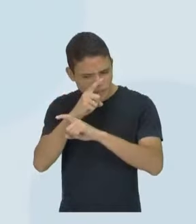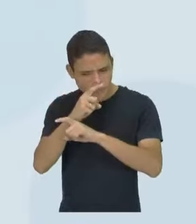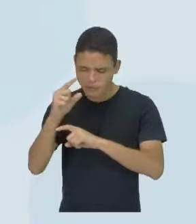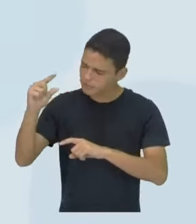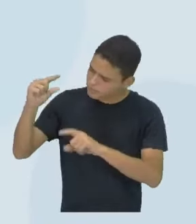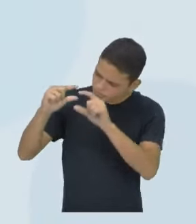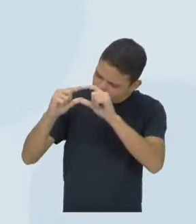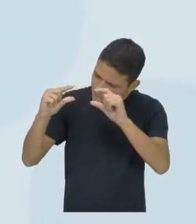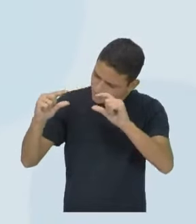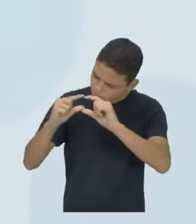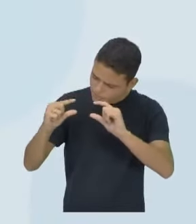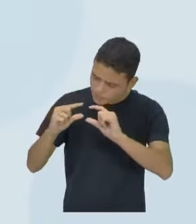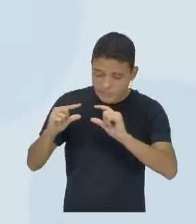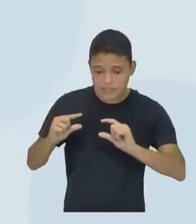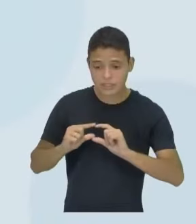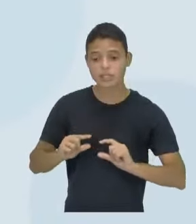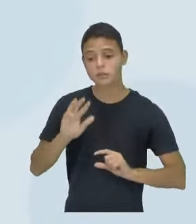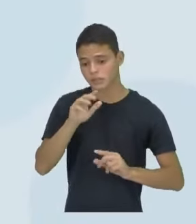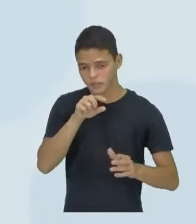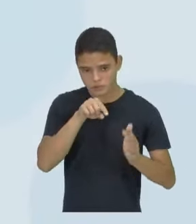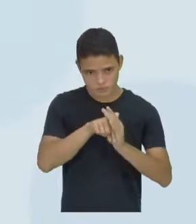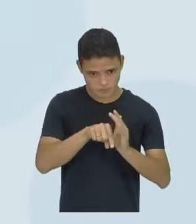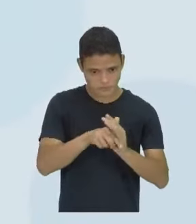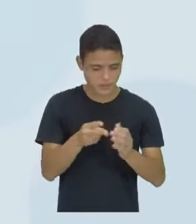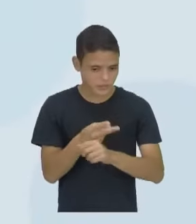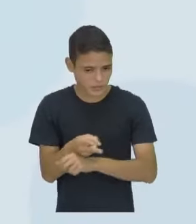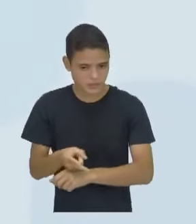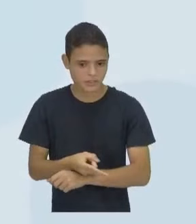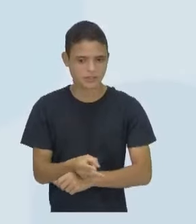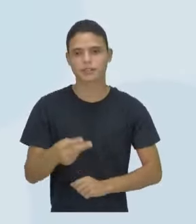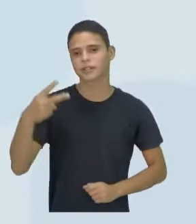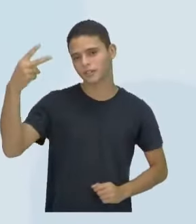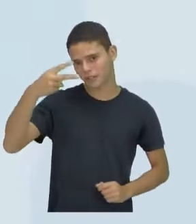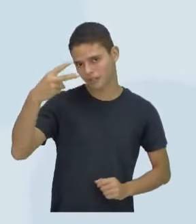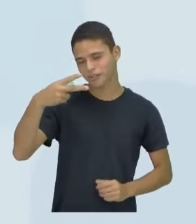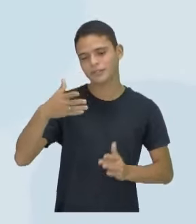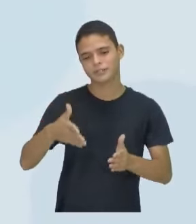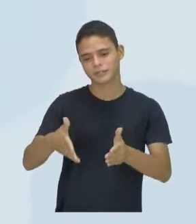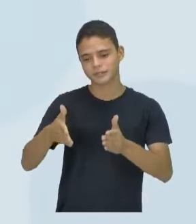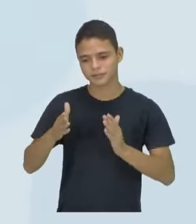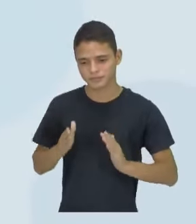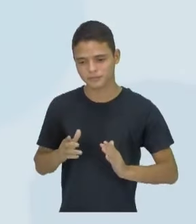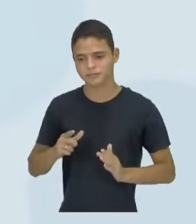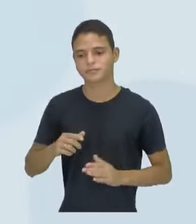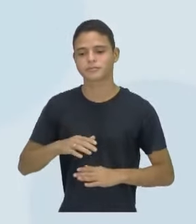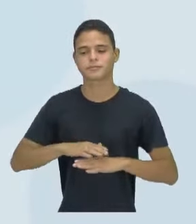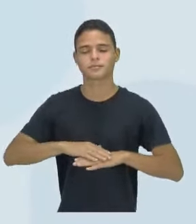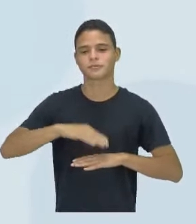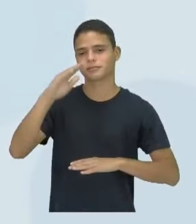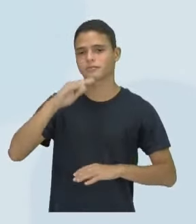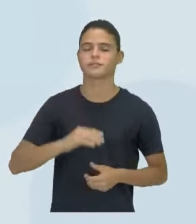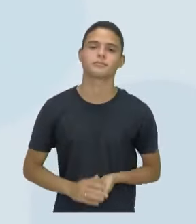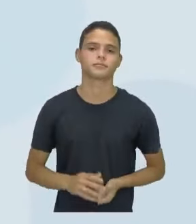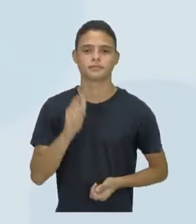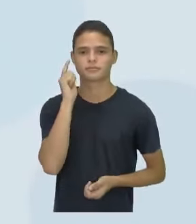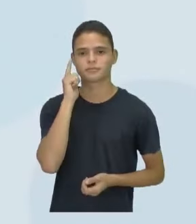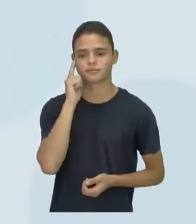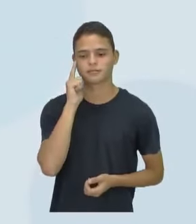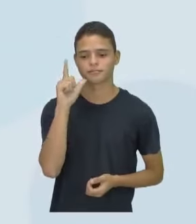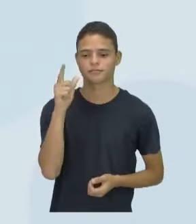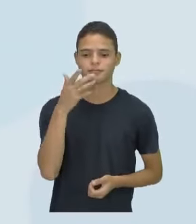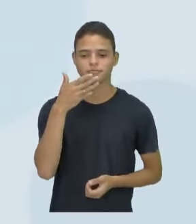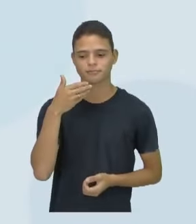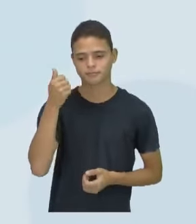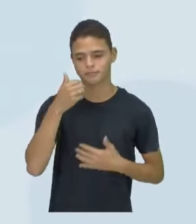que está lá na página 238. Mas eu vou dividir aqui em duas partes para ficar com a letra maior e a gente conseguir fazer isso de maneira